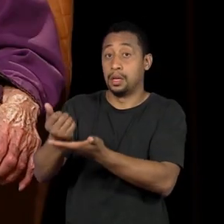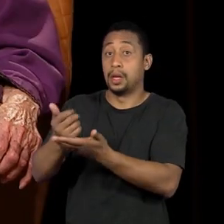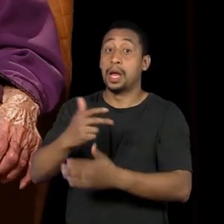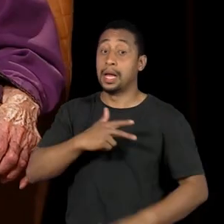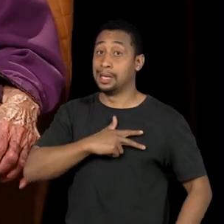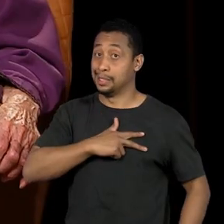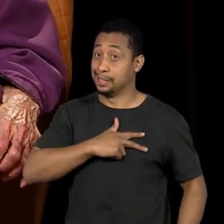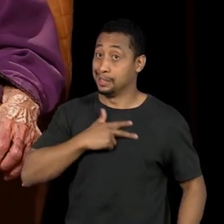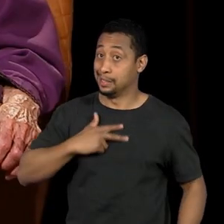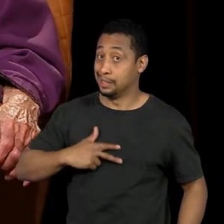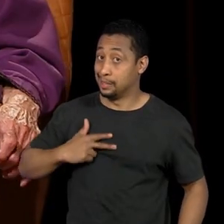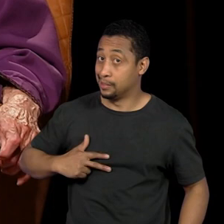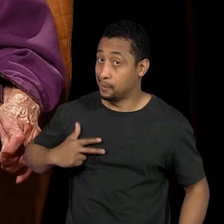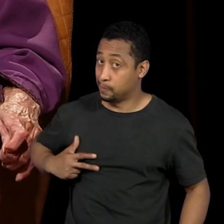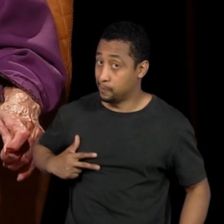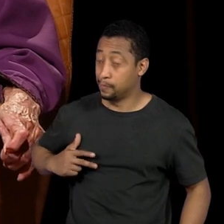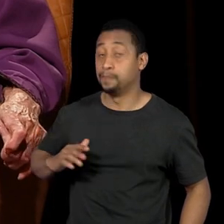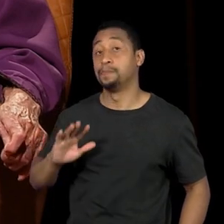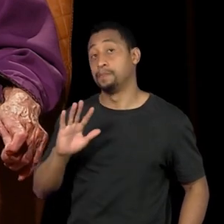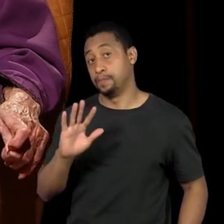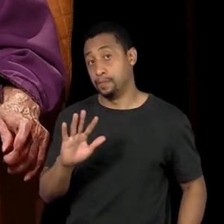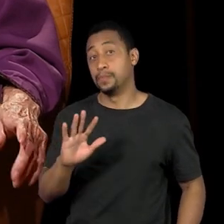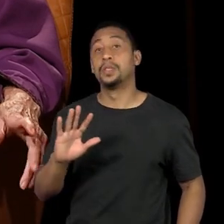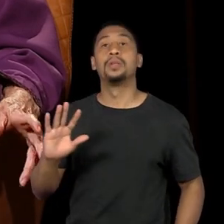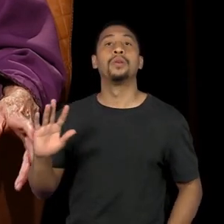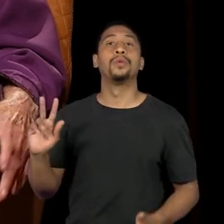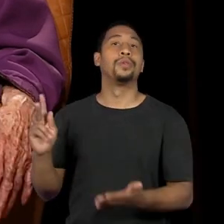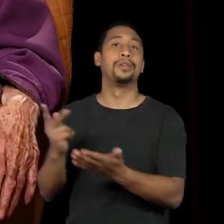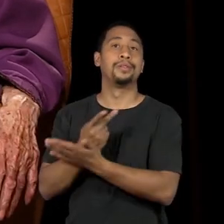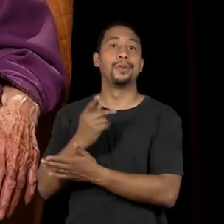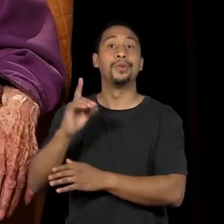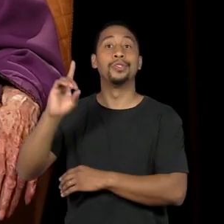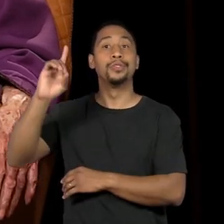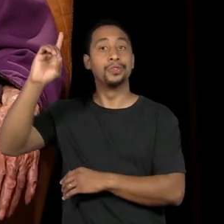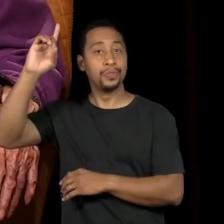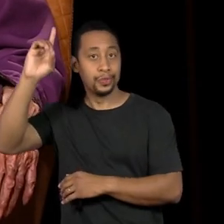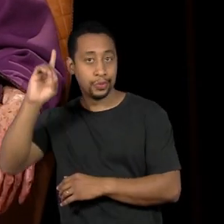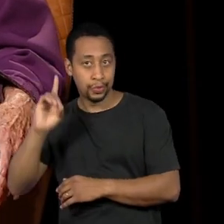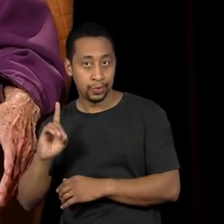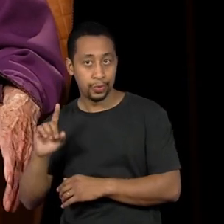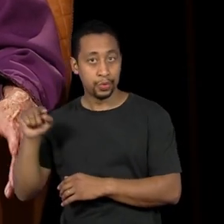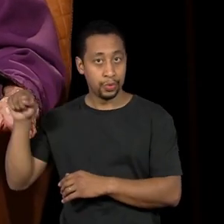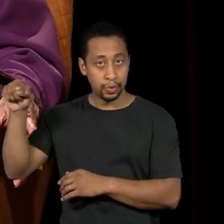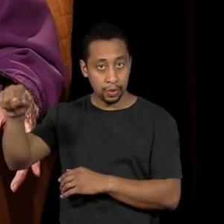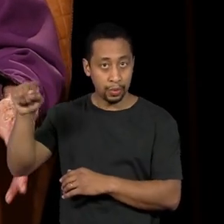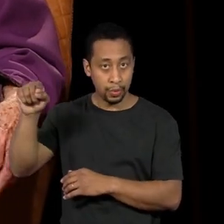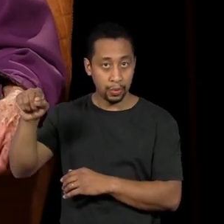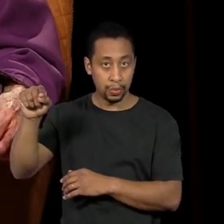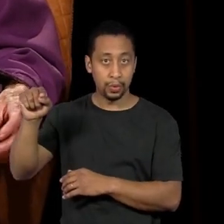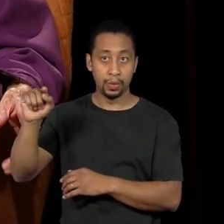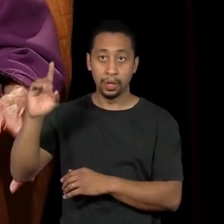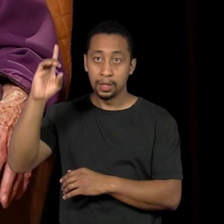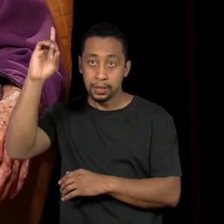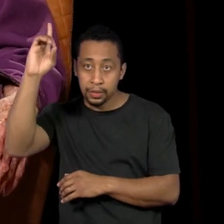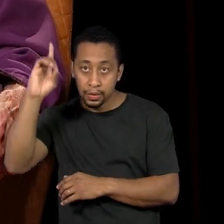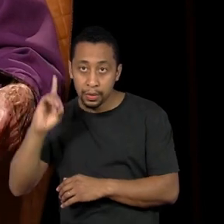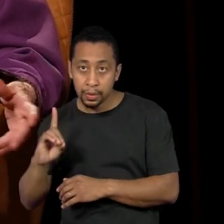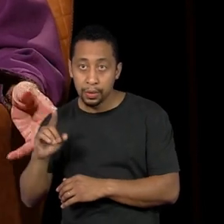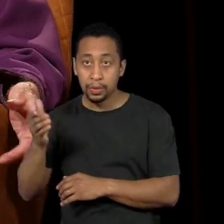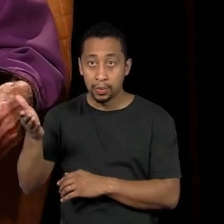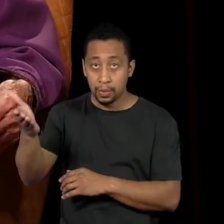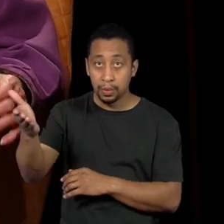Então, falei com o diretor, né, o Lovini. Ele disse, não, você pode ir, não sei o quê.